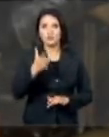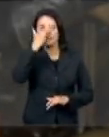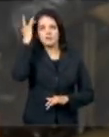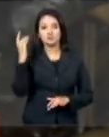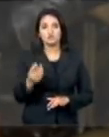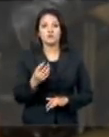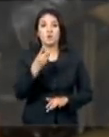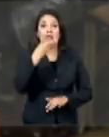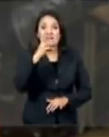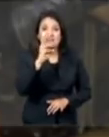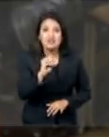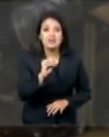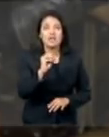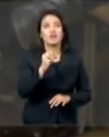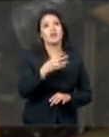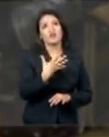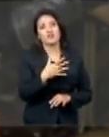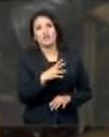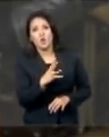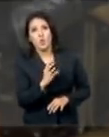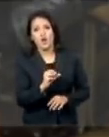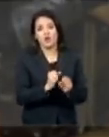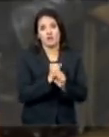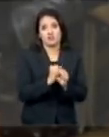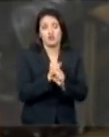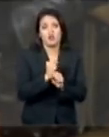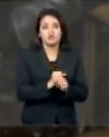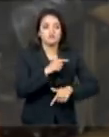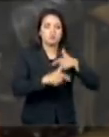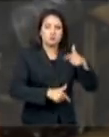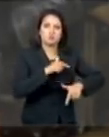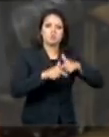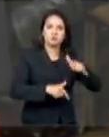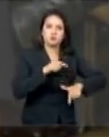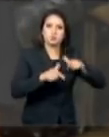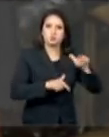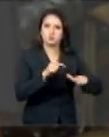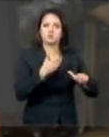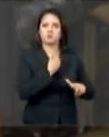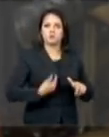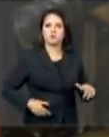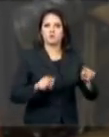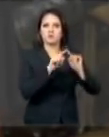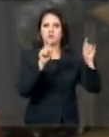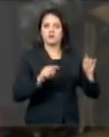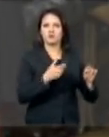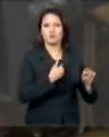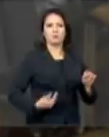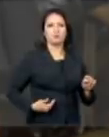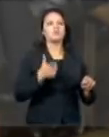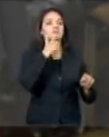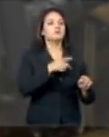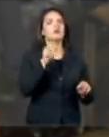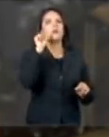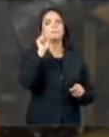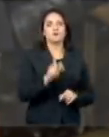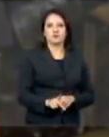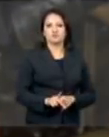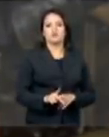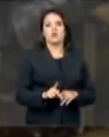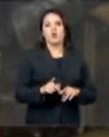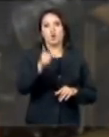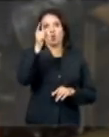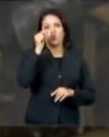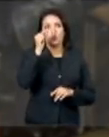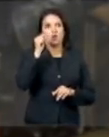décadas quatro décadas de serviços prestados à administração pública vai se aposenta e é